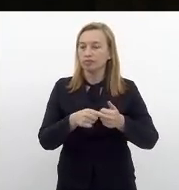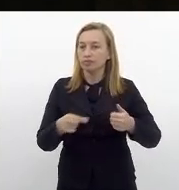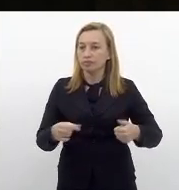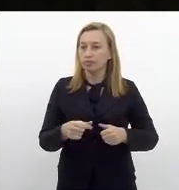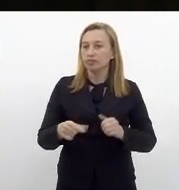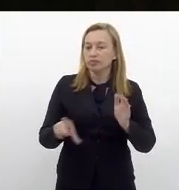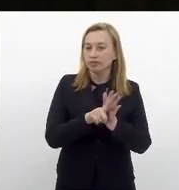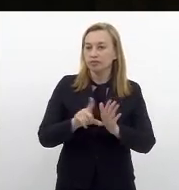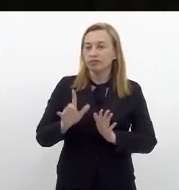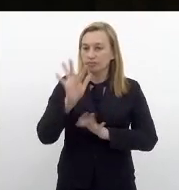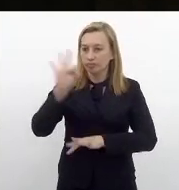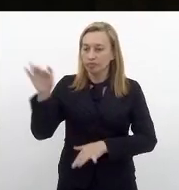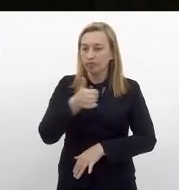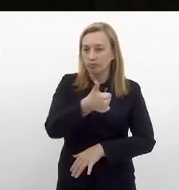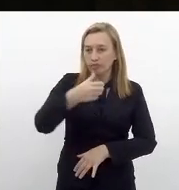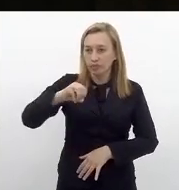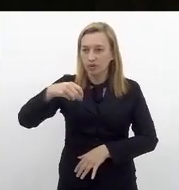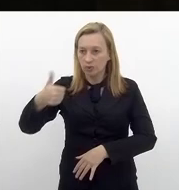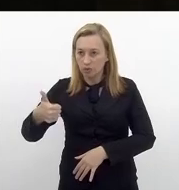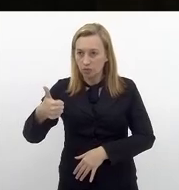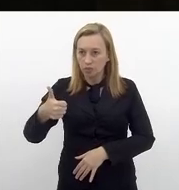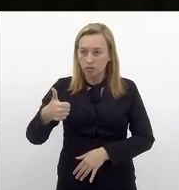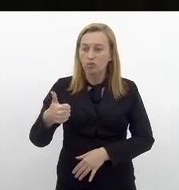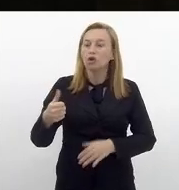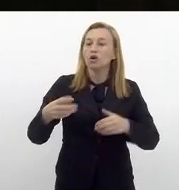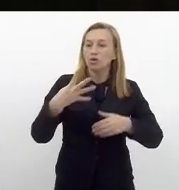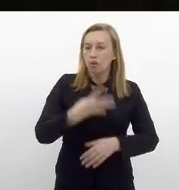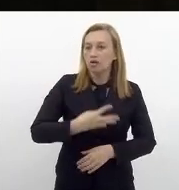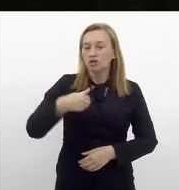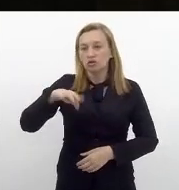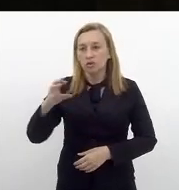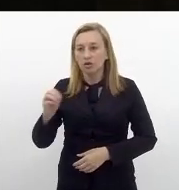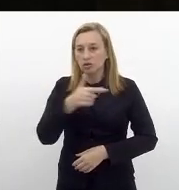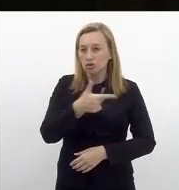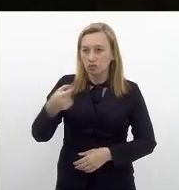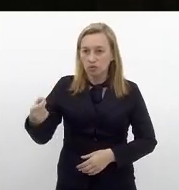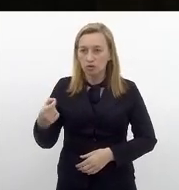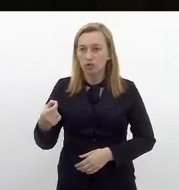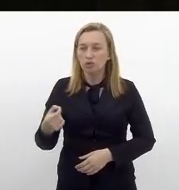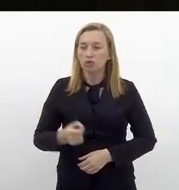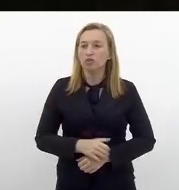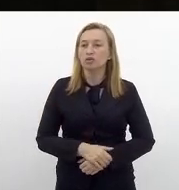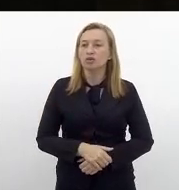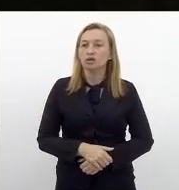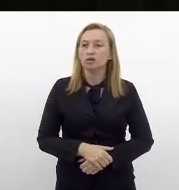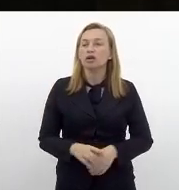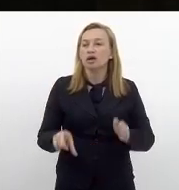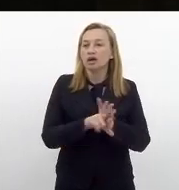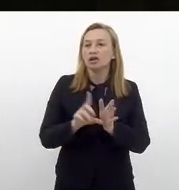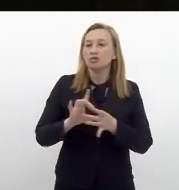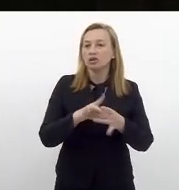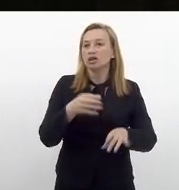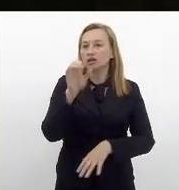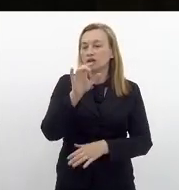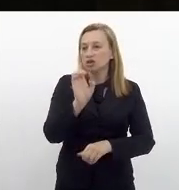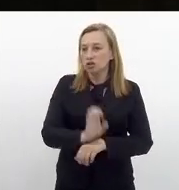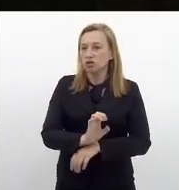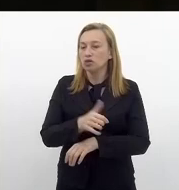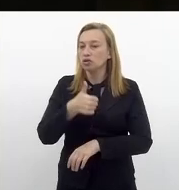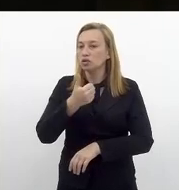da lei complementar Federal nº 101 de 4 de maio de dois mil será considerado o que dispõe a lei complementar Estadual